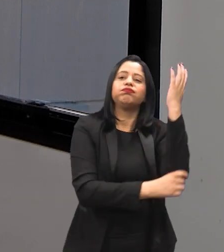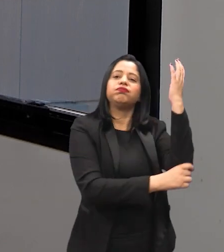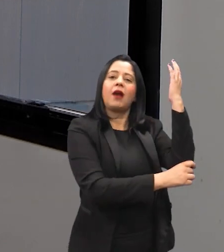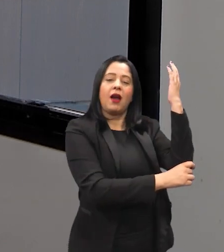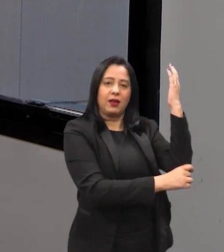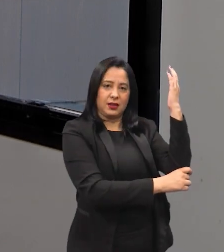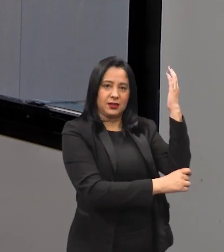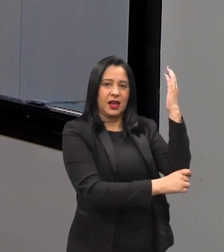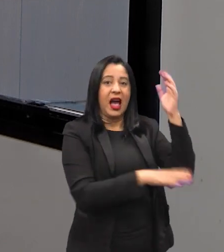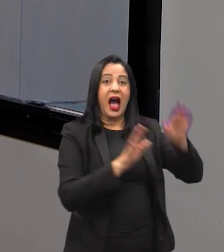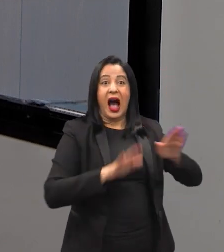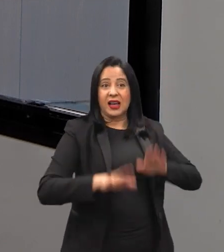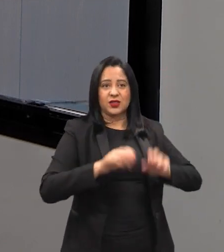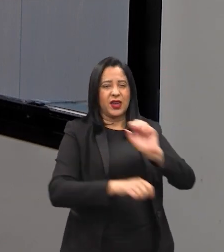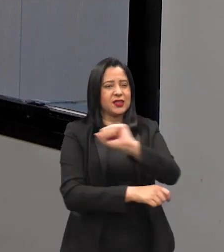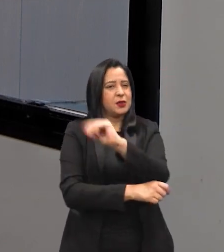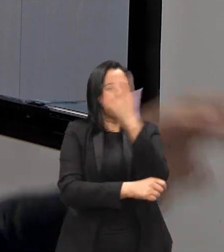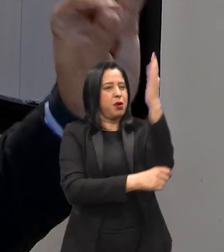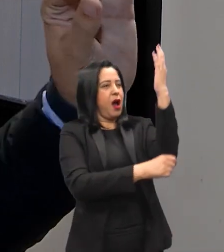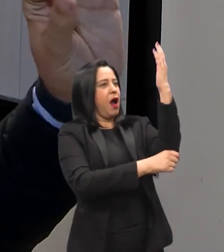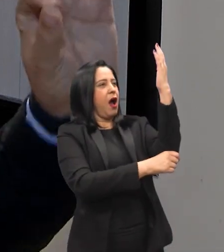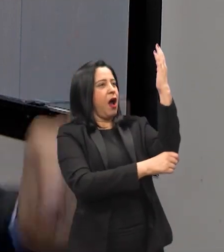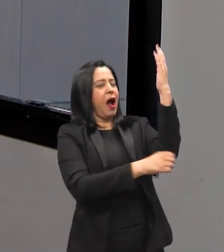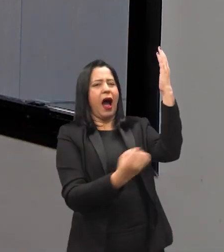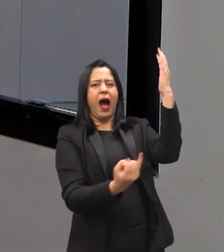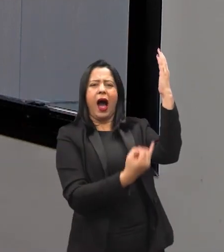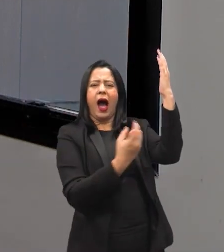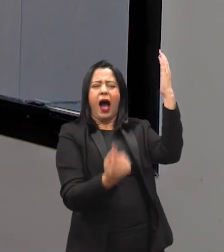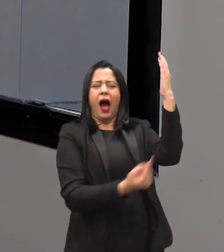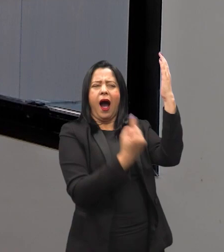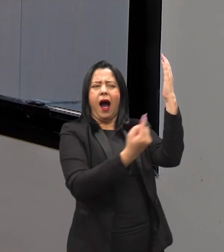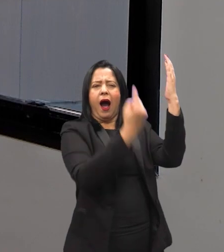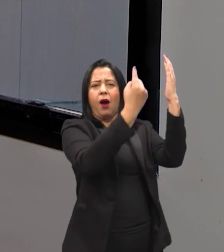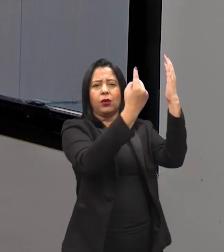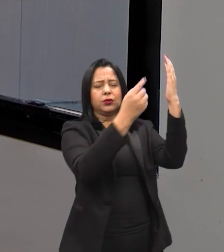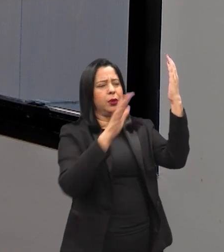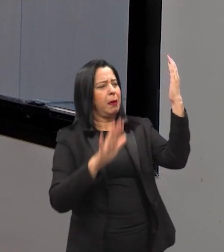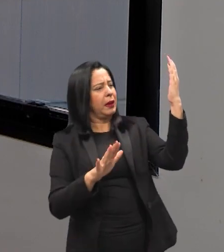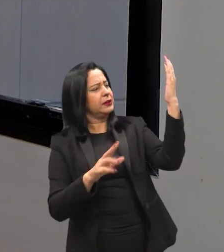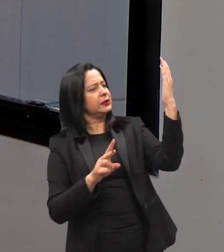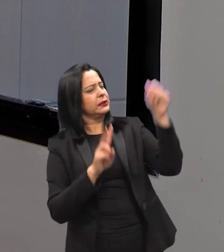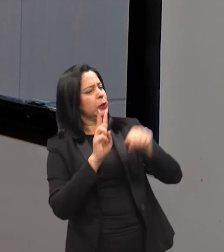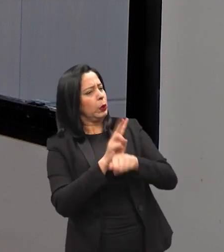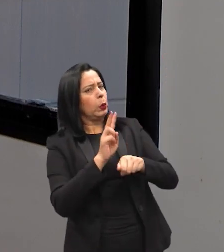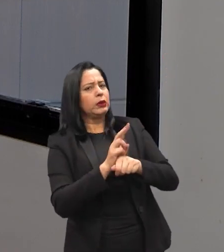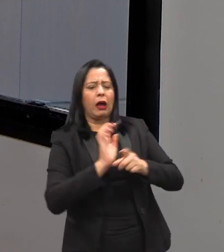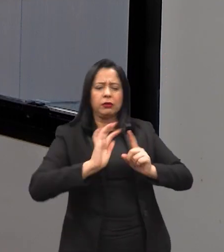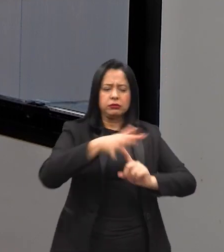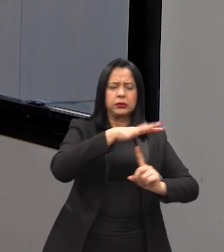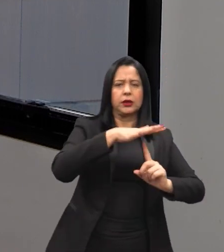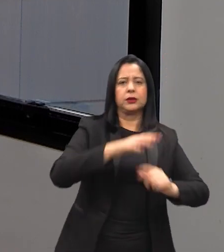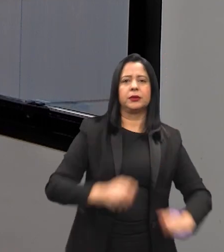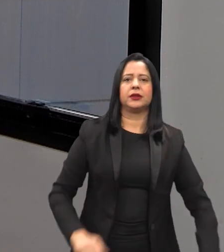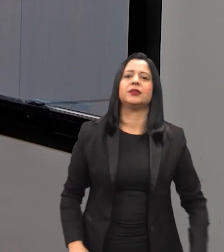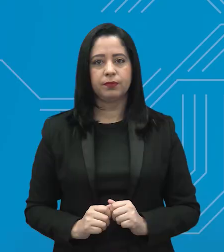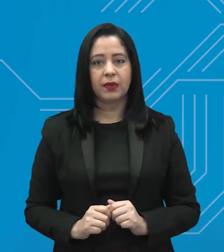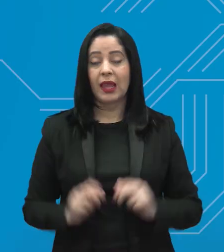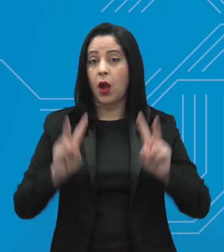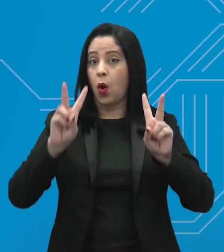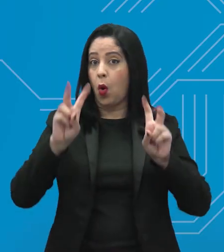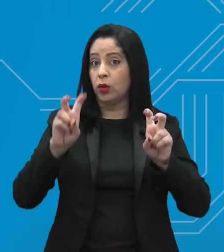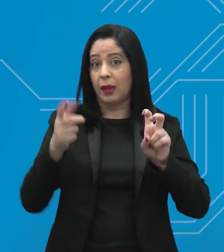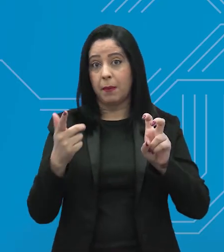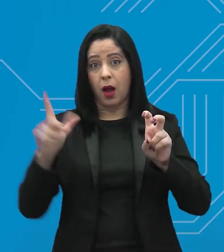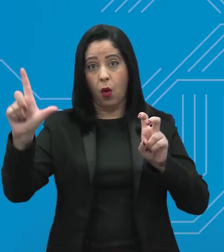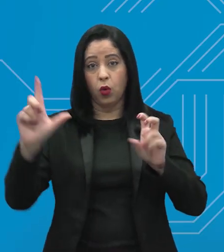árvore, por exemplo, que a gente já vê enorme, mas ela é um pedacinho, um grãozinho também. Tudo isso ensina a pessoa a lidar melhor com o meio ambiente. E